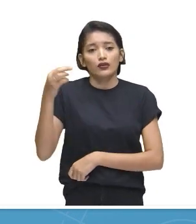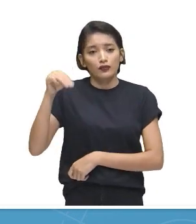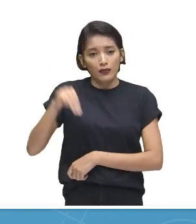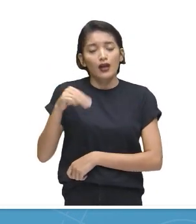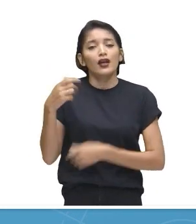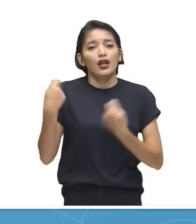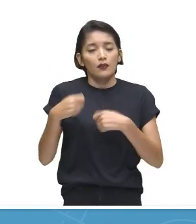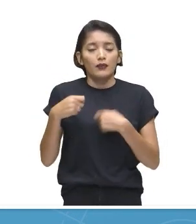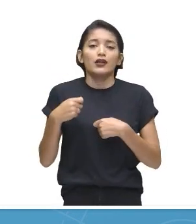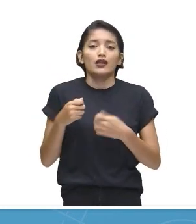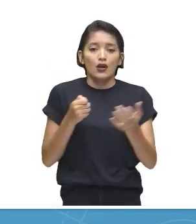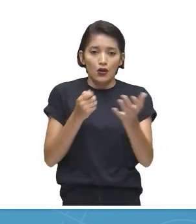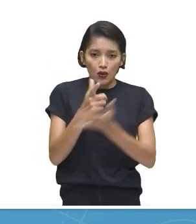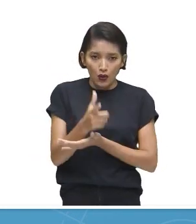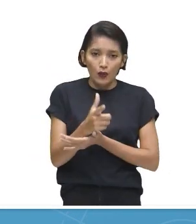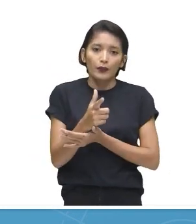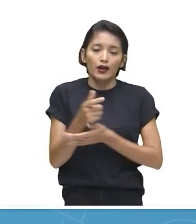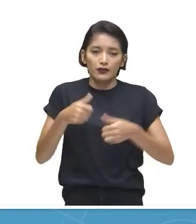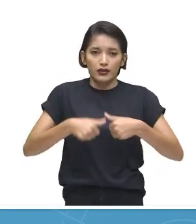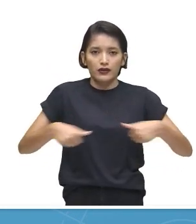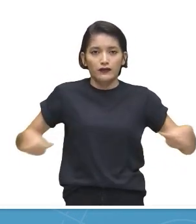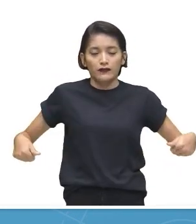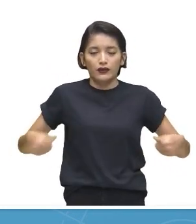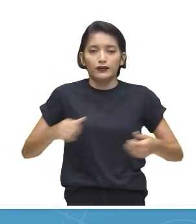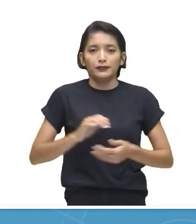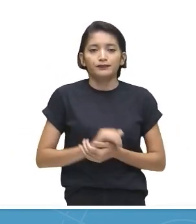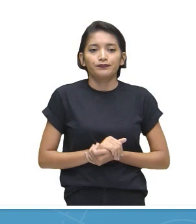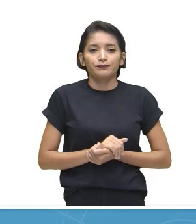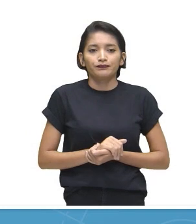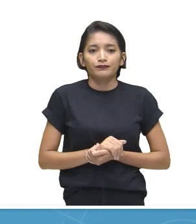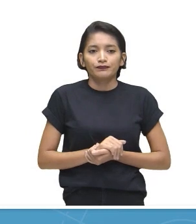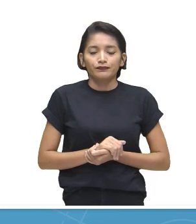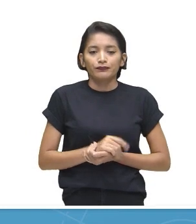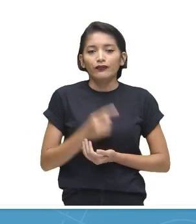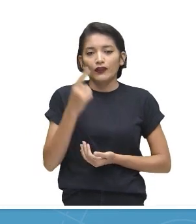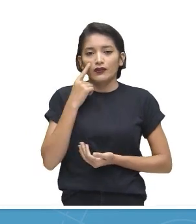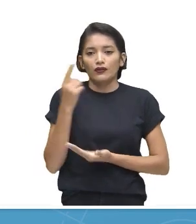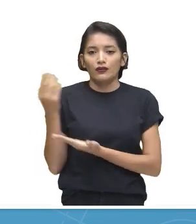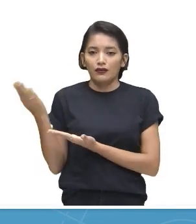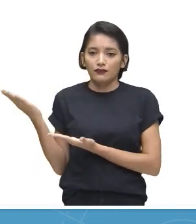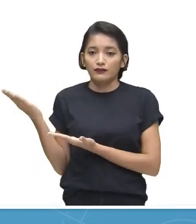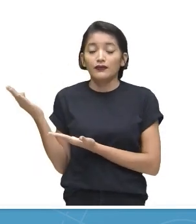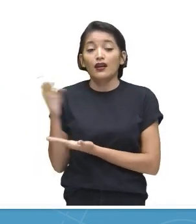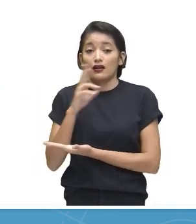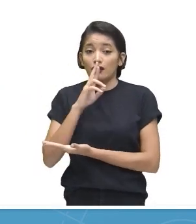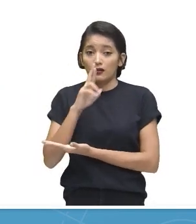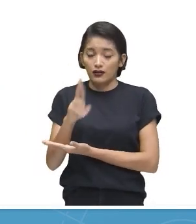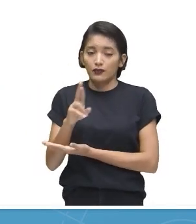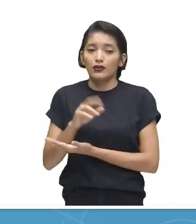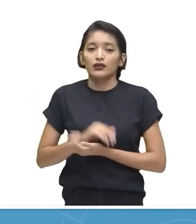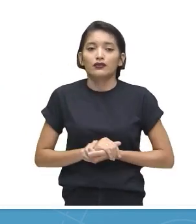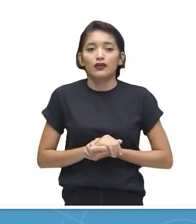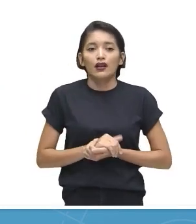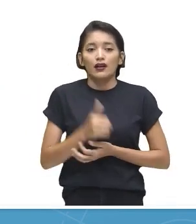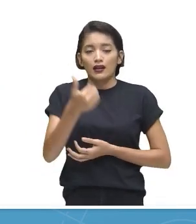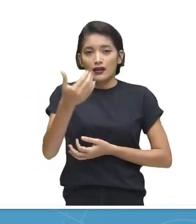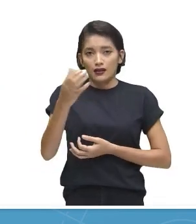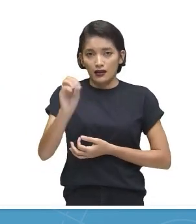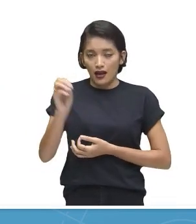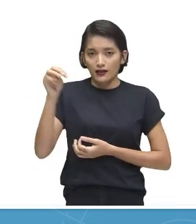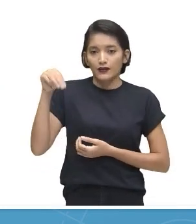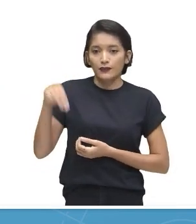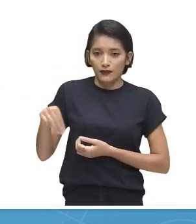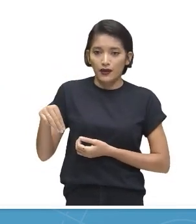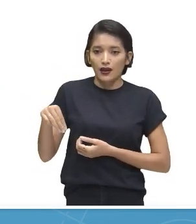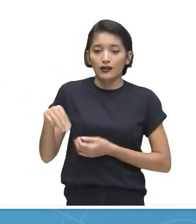deverá comprar de fita de cetim? Então, aí na nossa resolução, nós temos então a resposta, que é 10 metros.